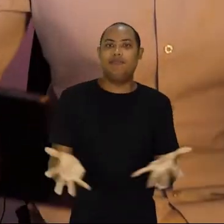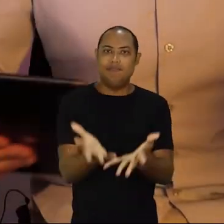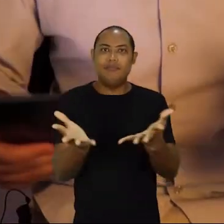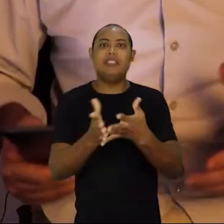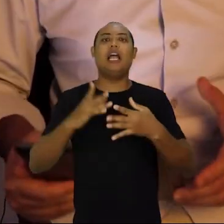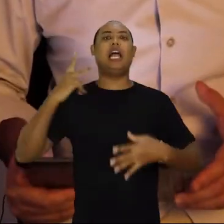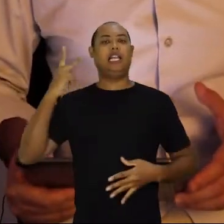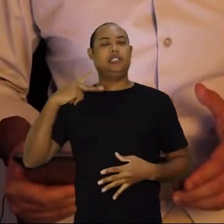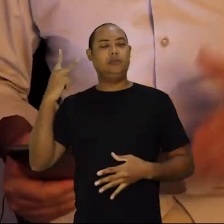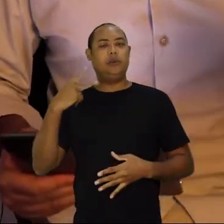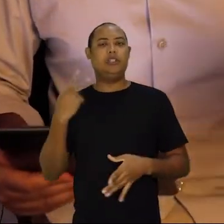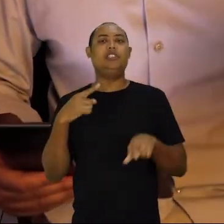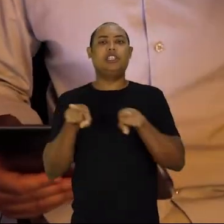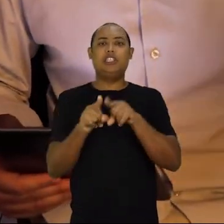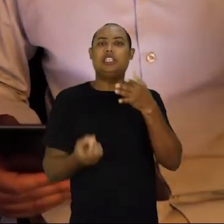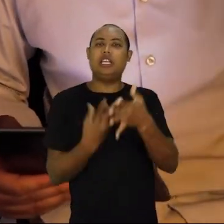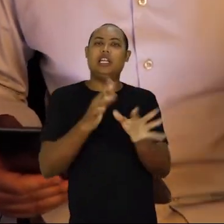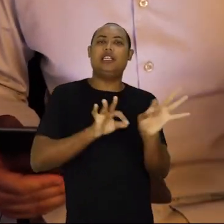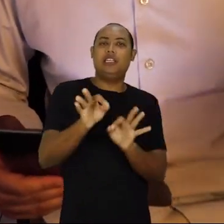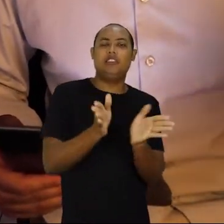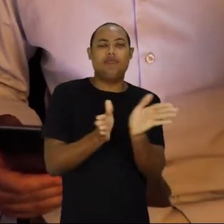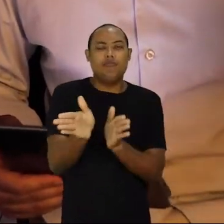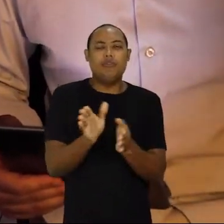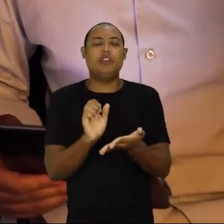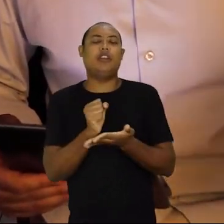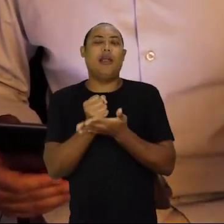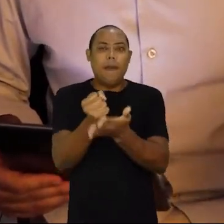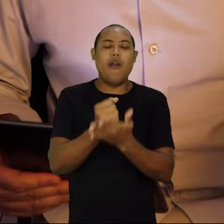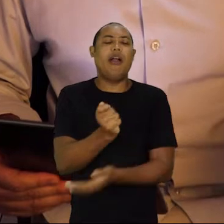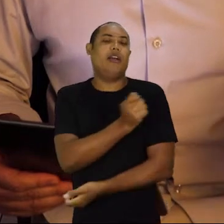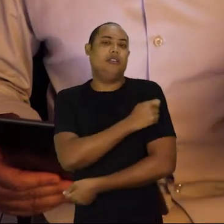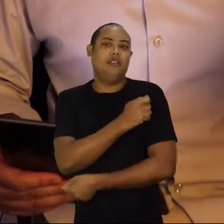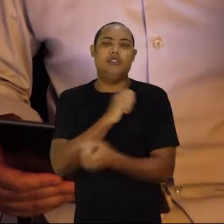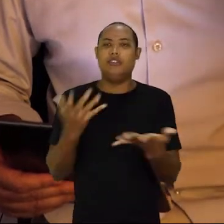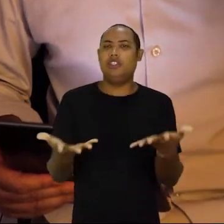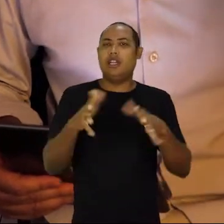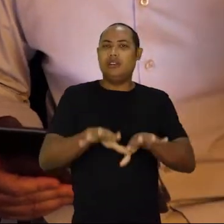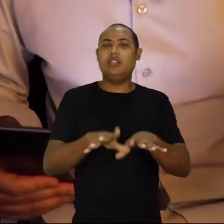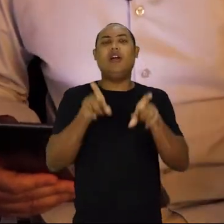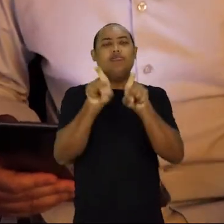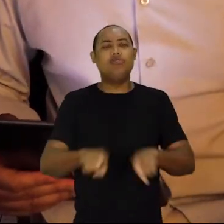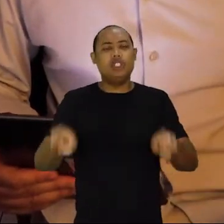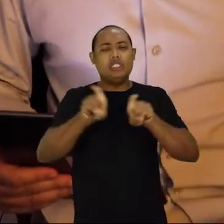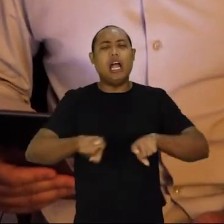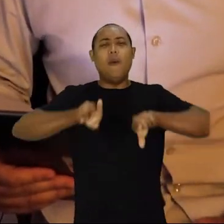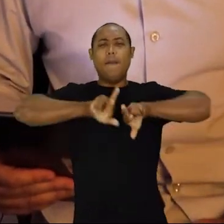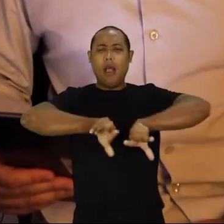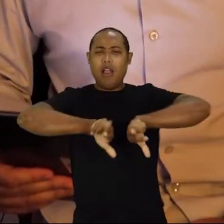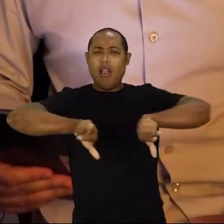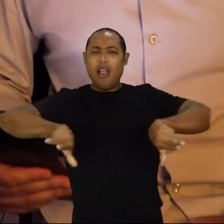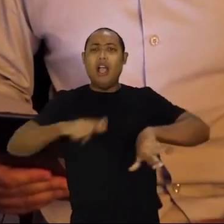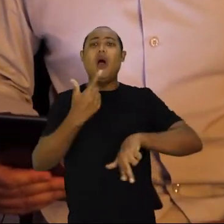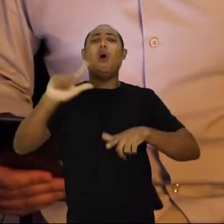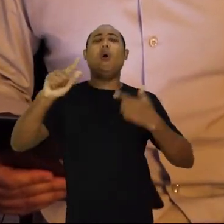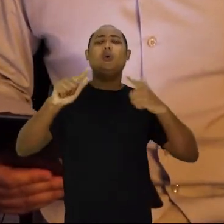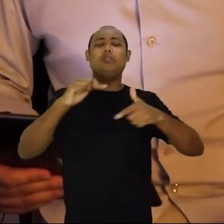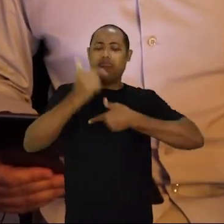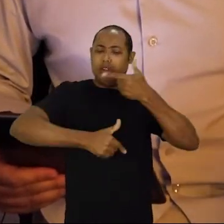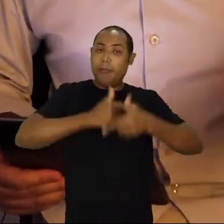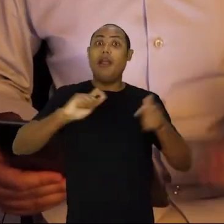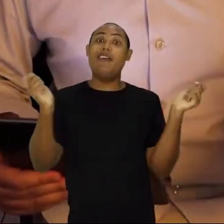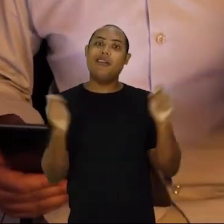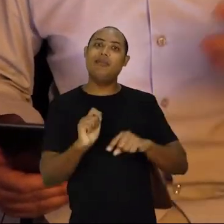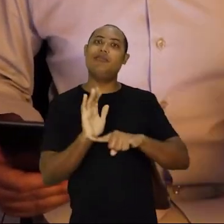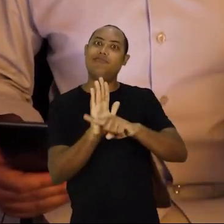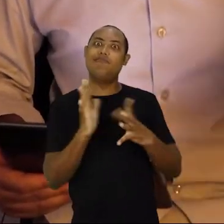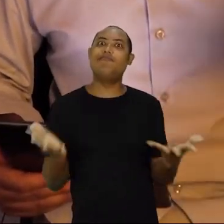aportar maiores recursos às políticas, por exemplo, de assistência estudantil, de inclusão digital